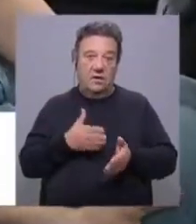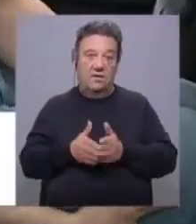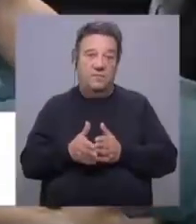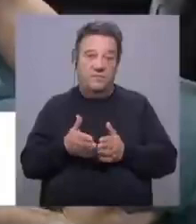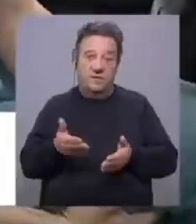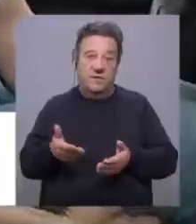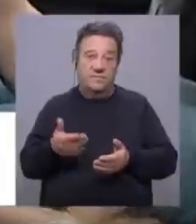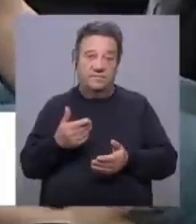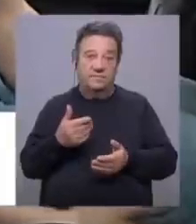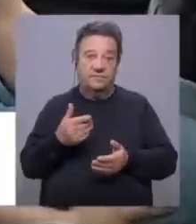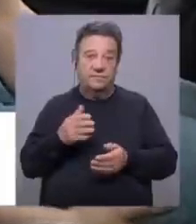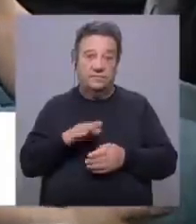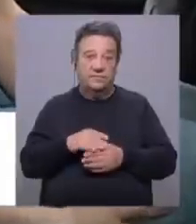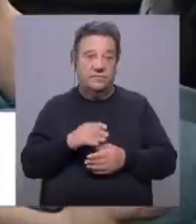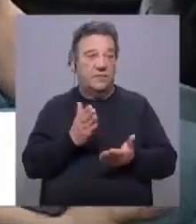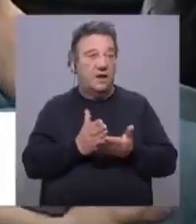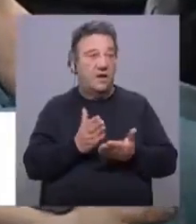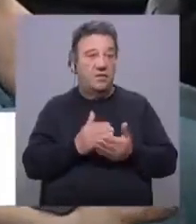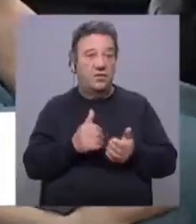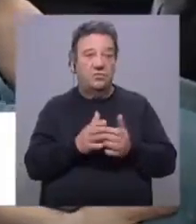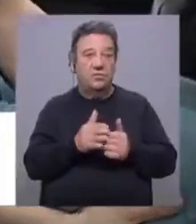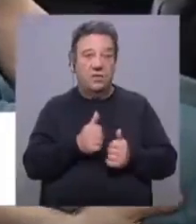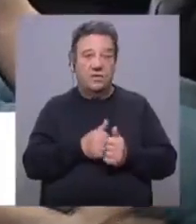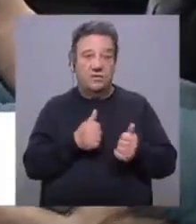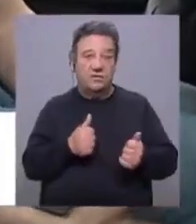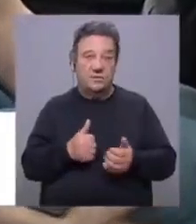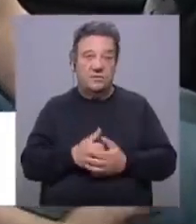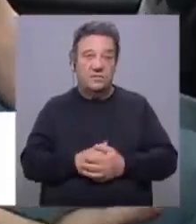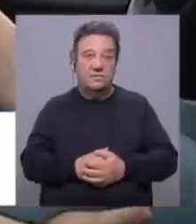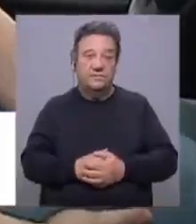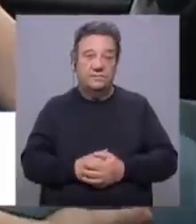e já, agora que as aulas estão todas à distância, aproveitar.